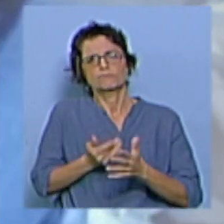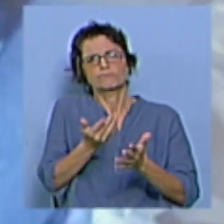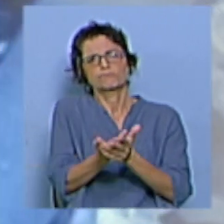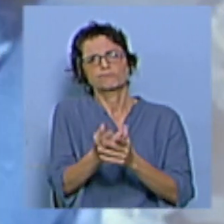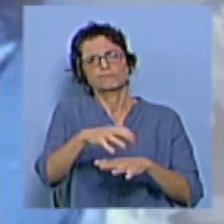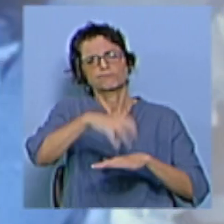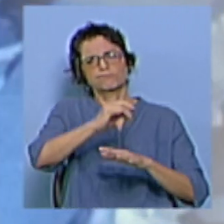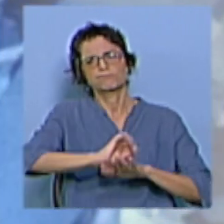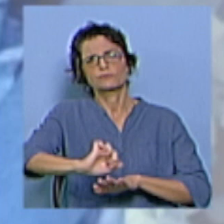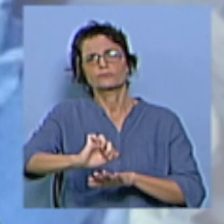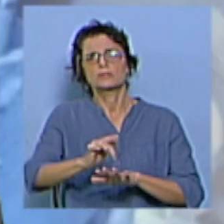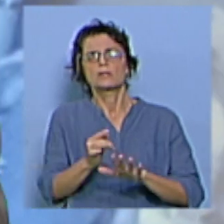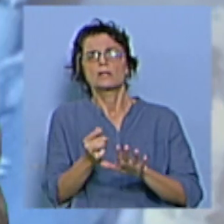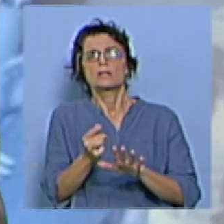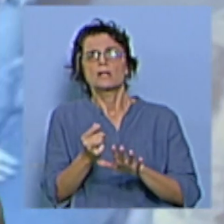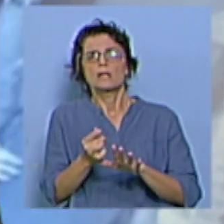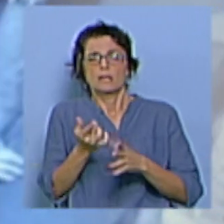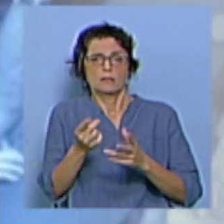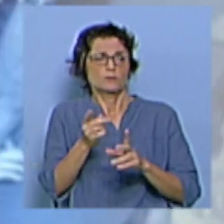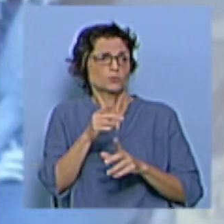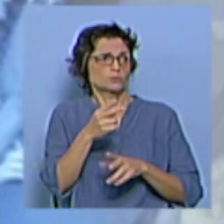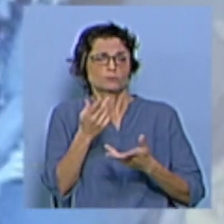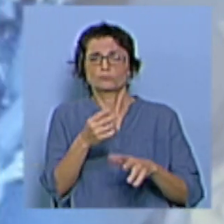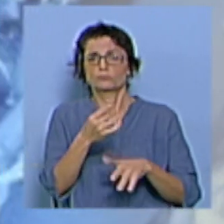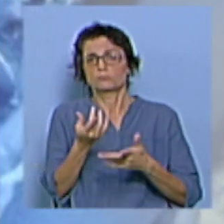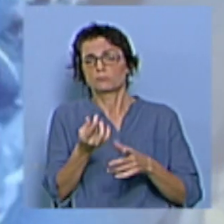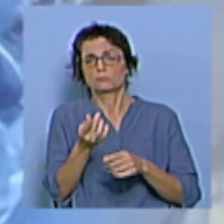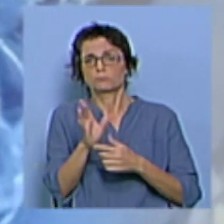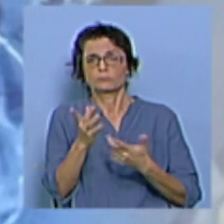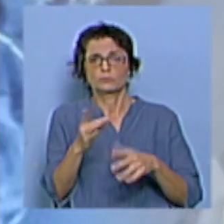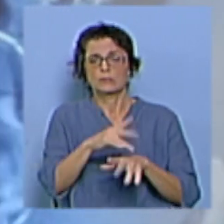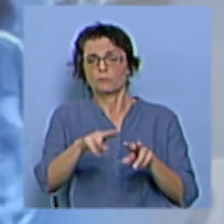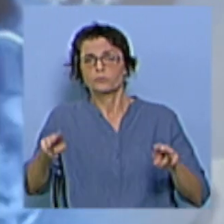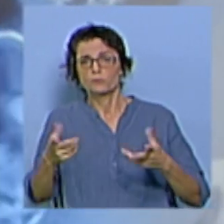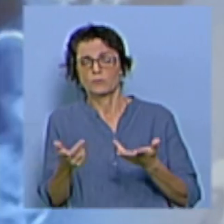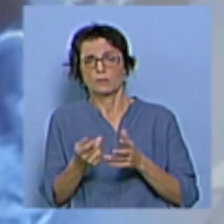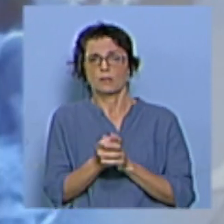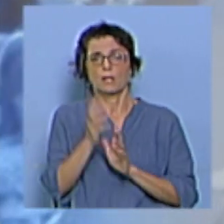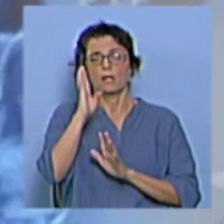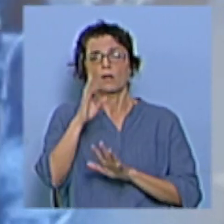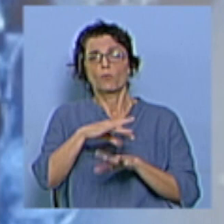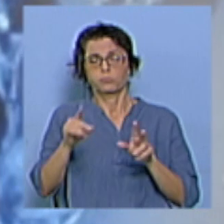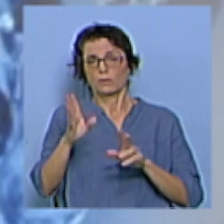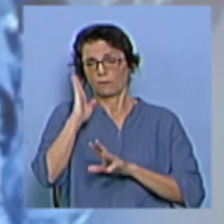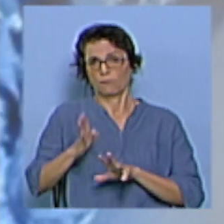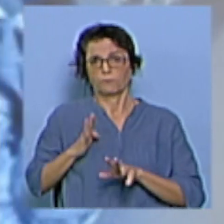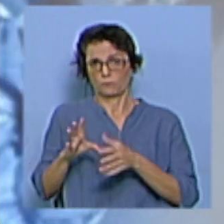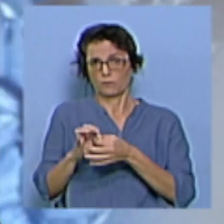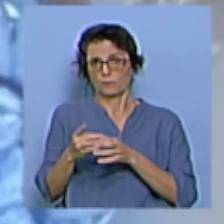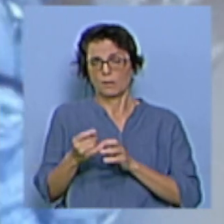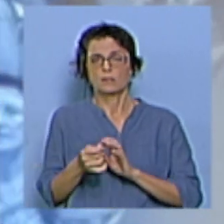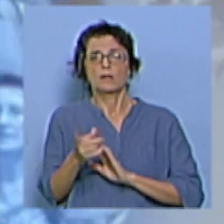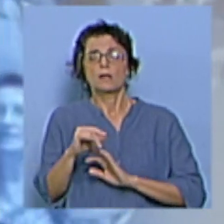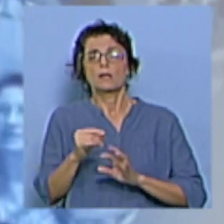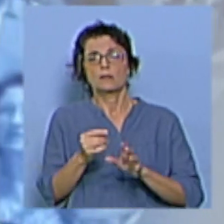suas instalações hospitalares, nomeadamente o HFAR, o Hospital das Forças Armadas, também o HFAR